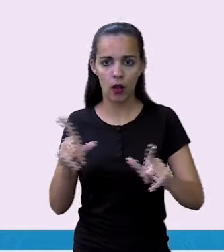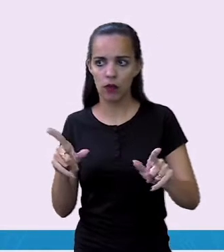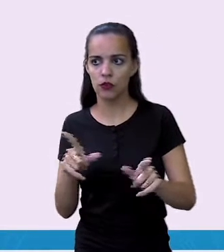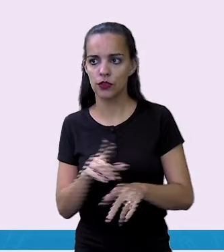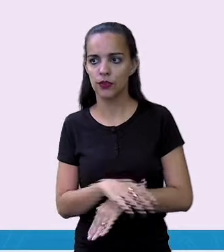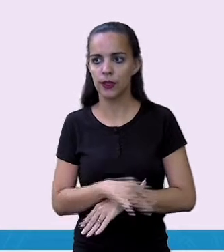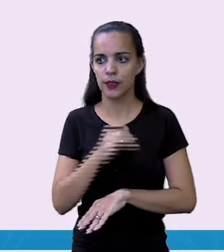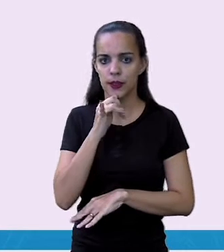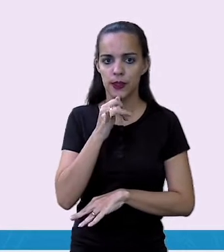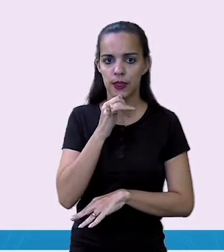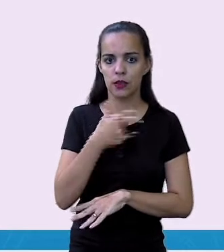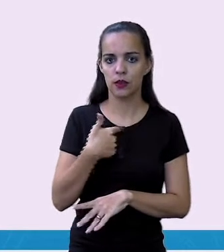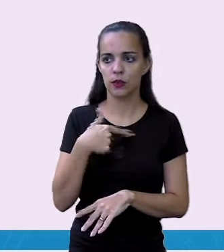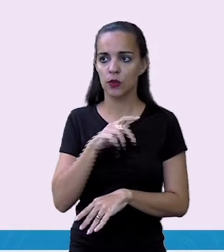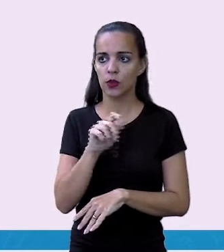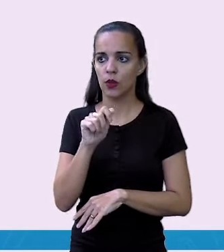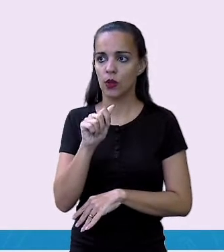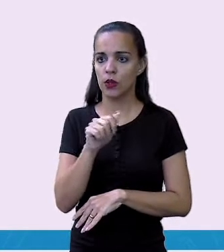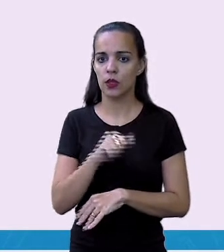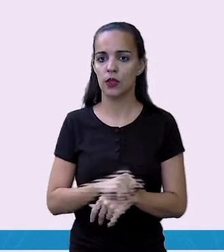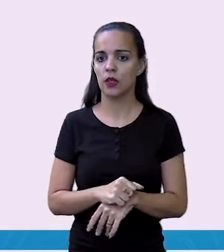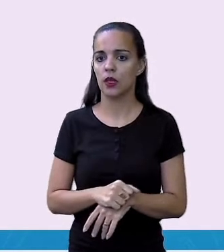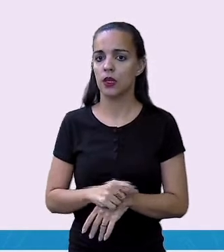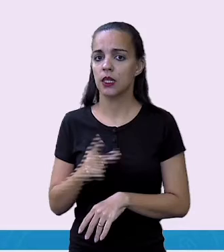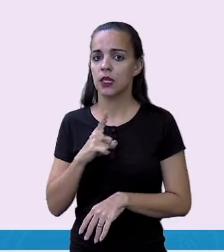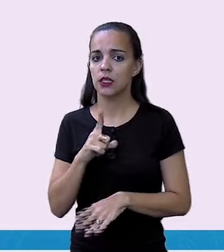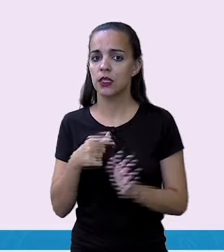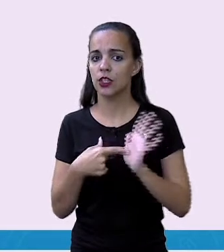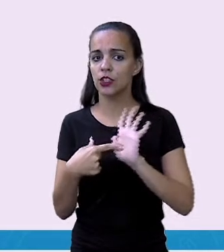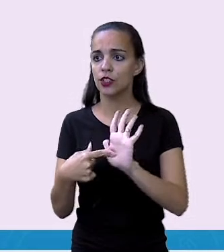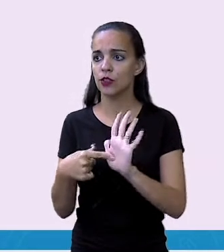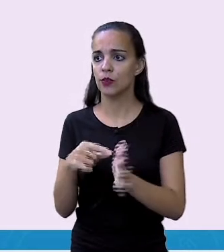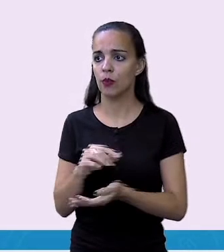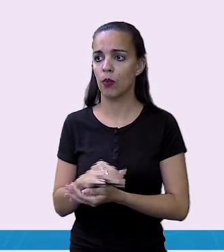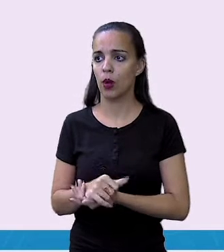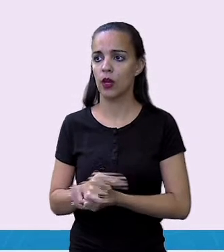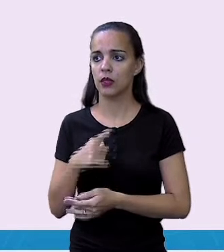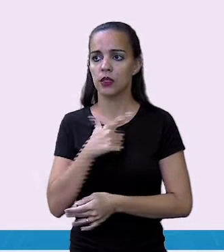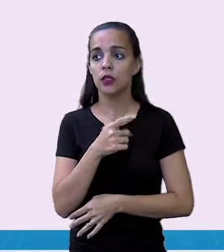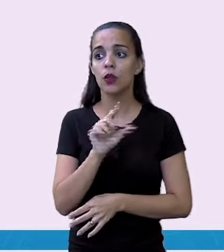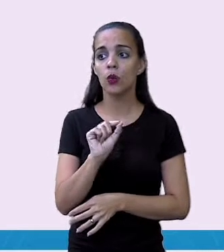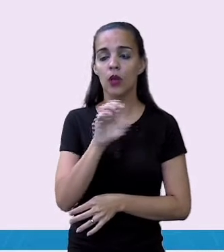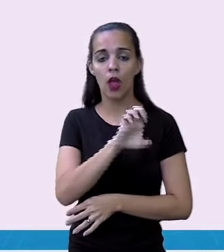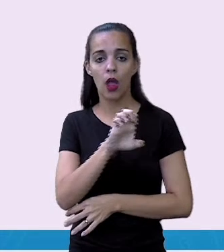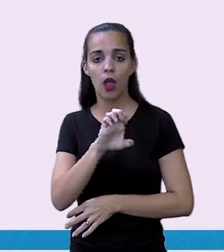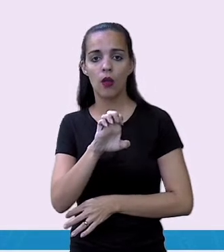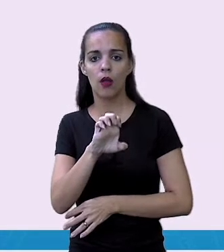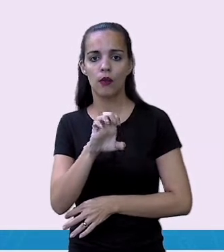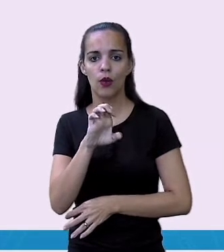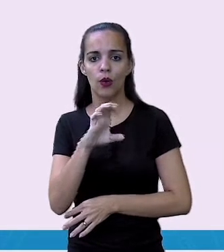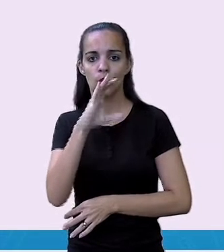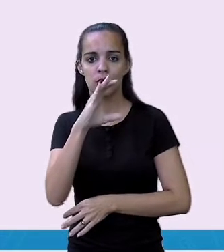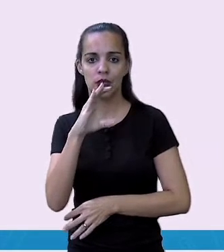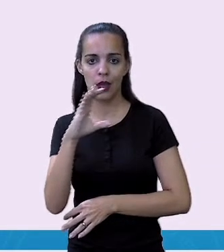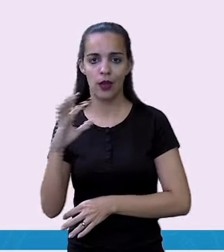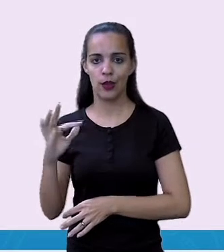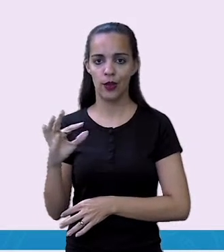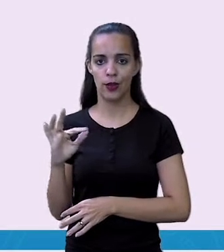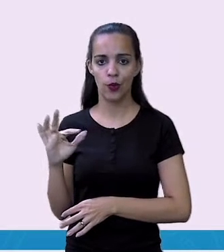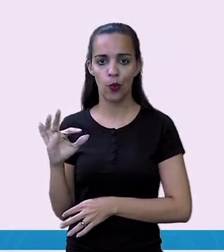E, B e G, C e F, eles são